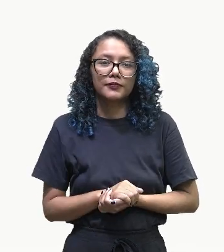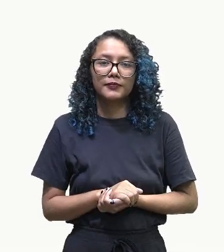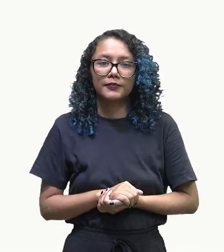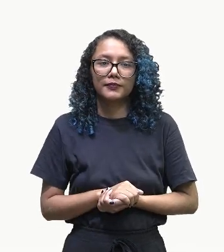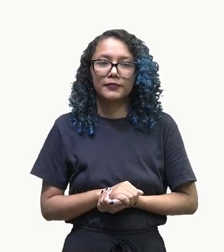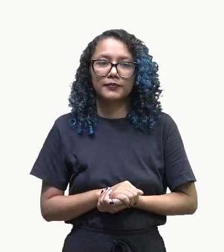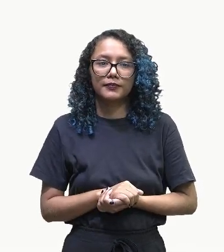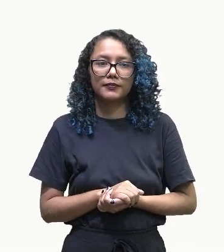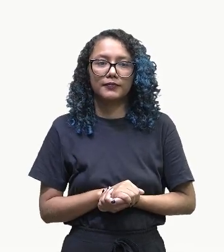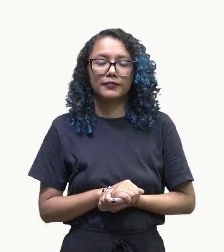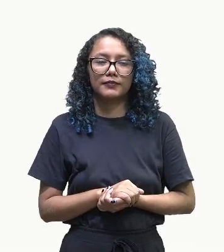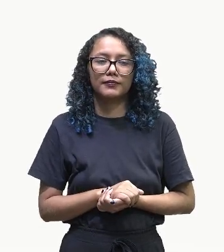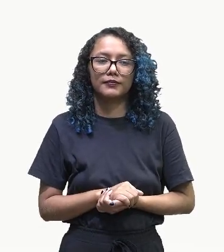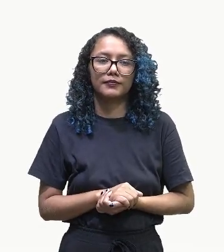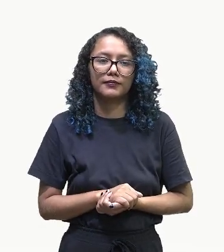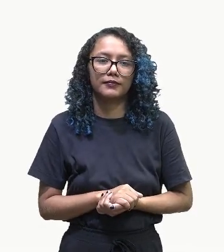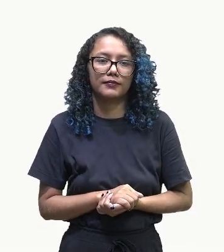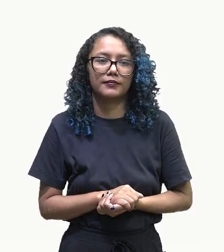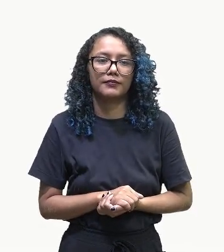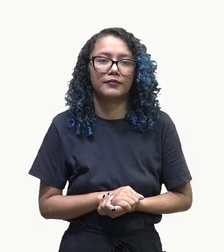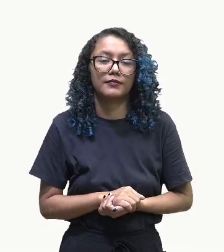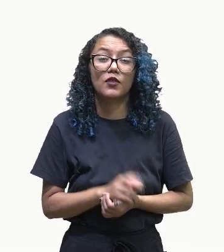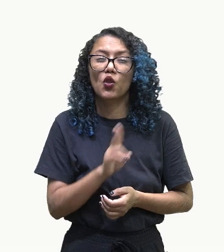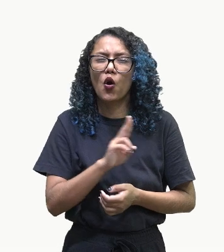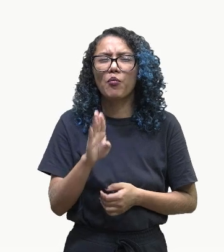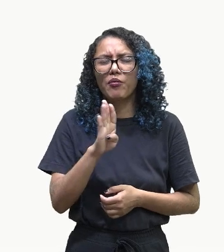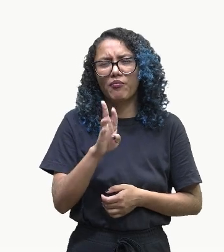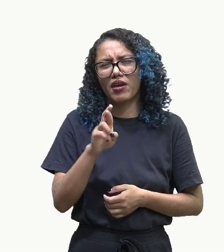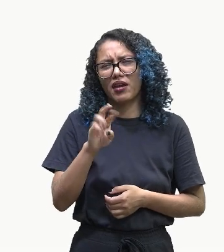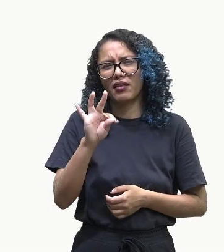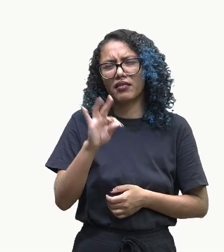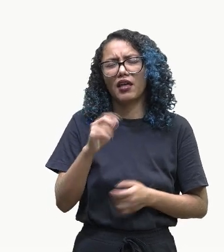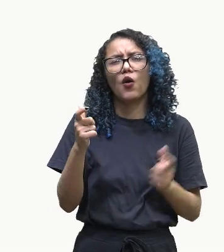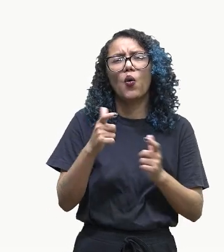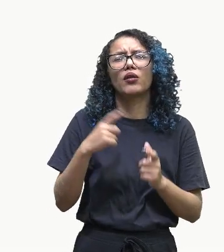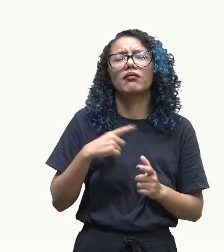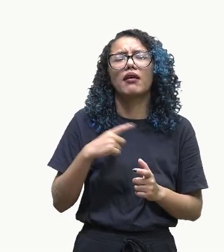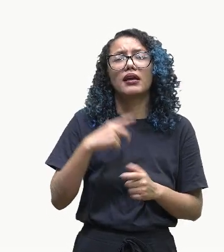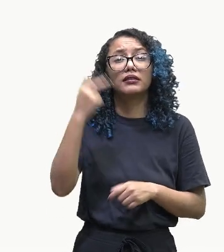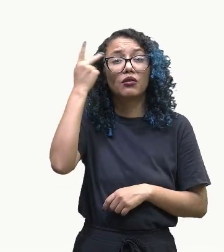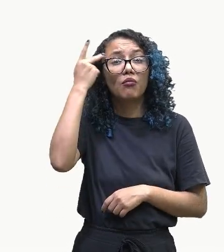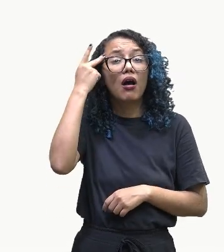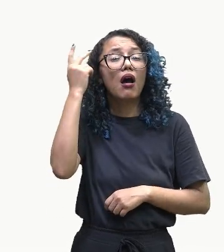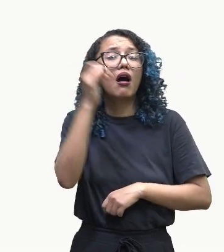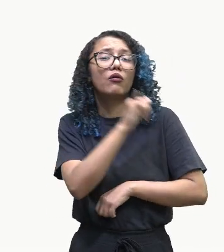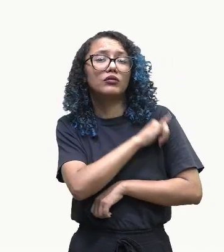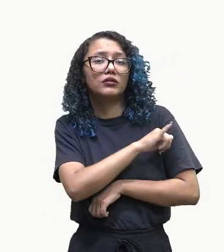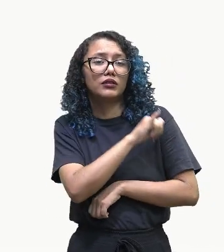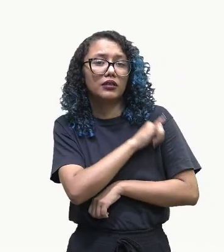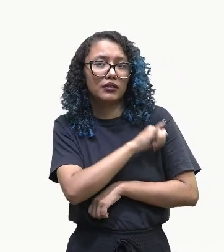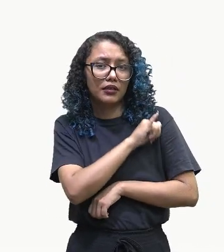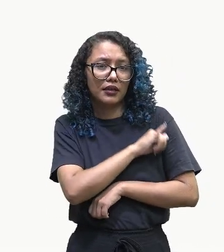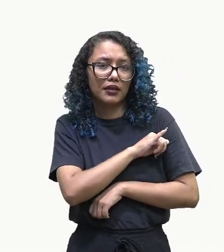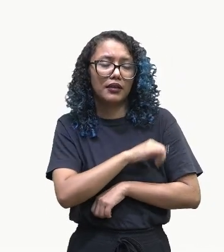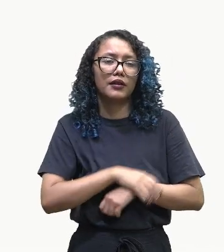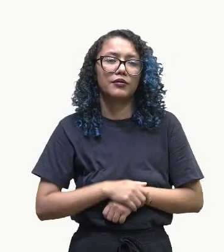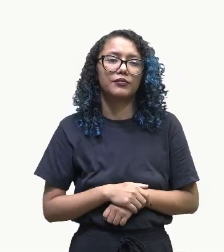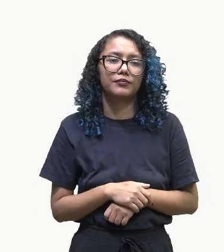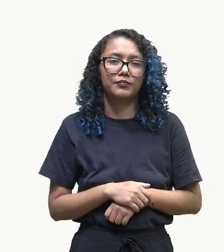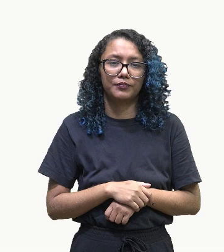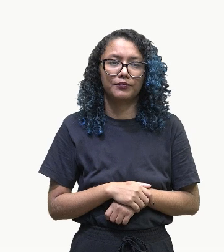conhecemos como BRT. Nós encontramos aí BRT na cidade de São Paulo, do Rio de Janeiro. Esse é o tranvia, que